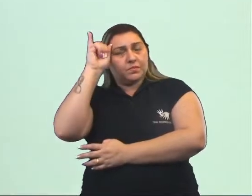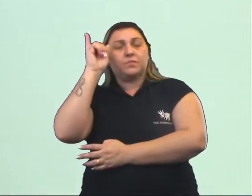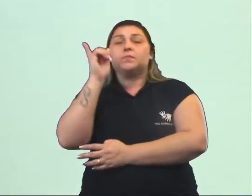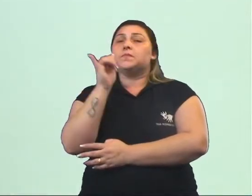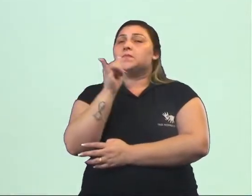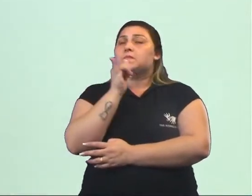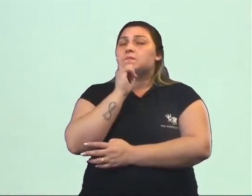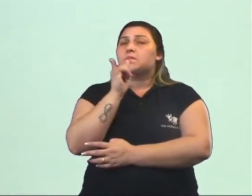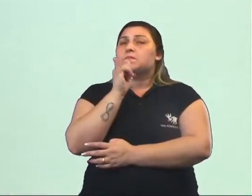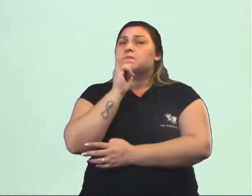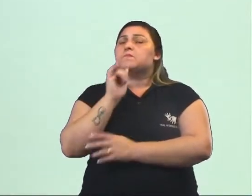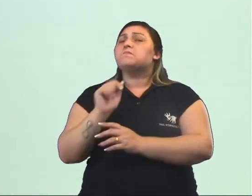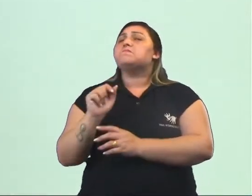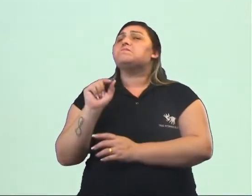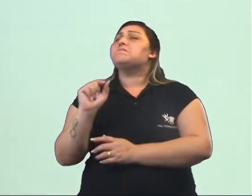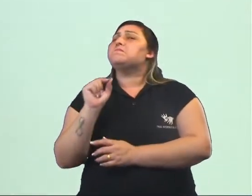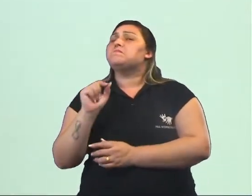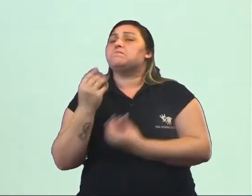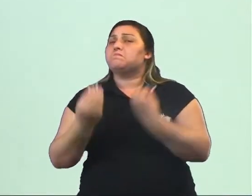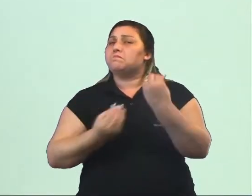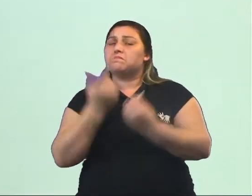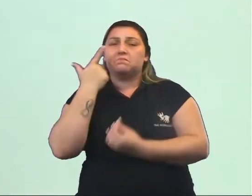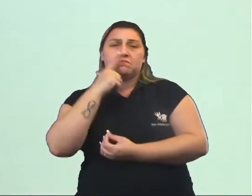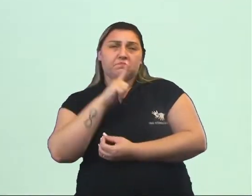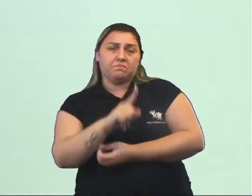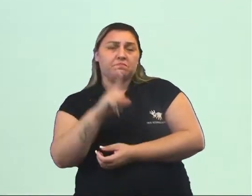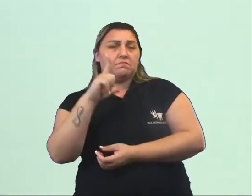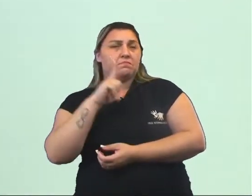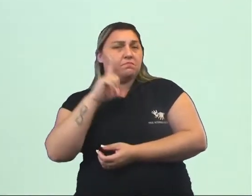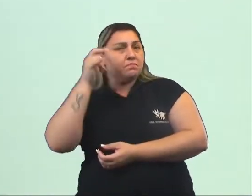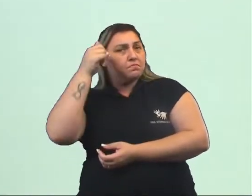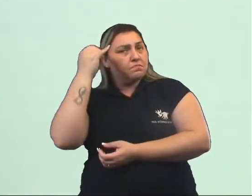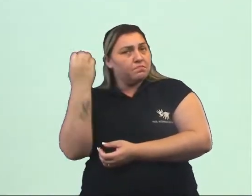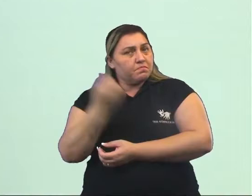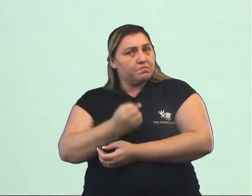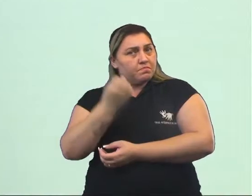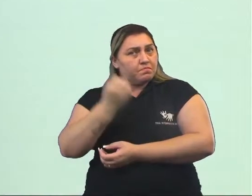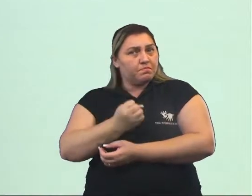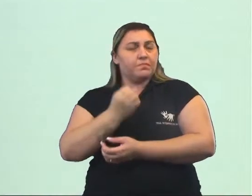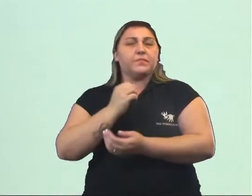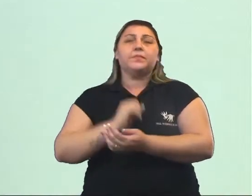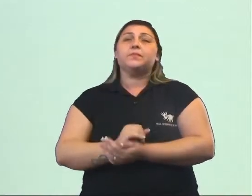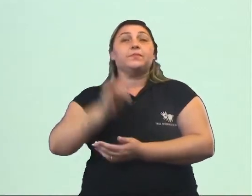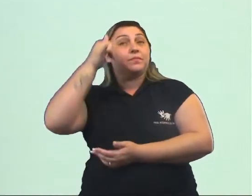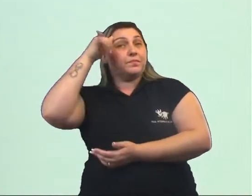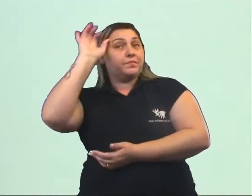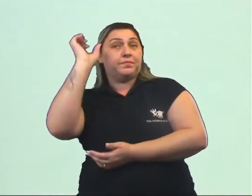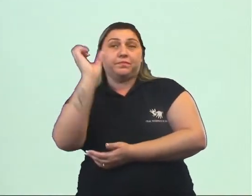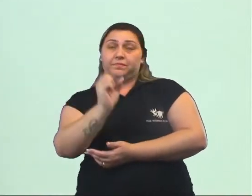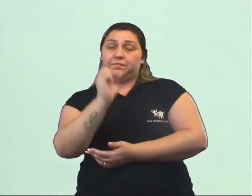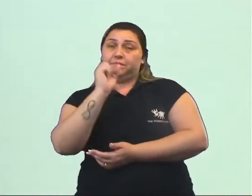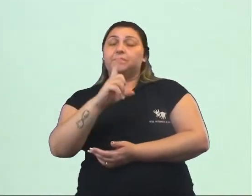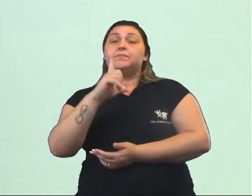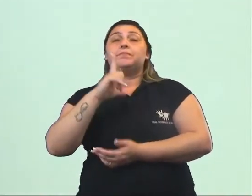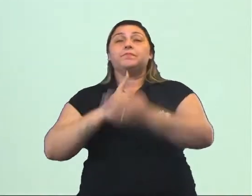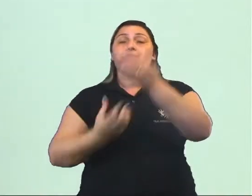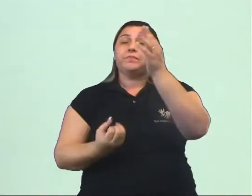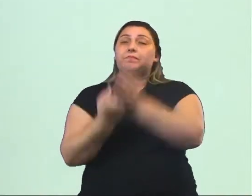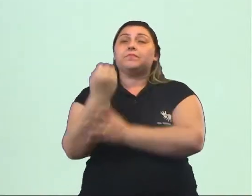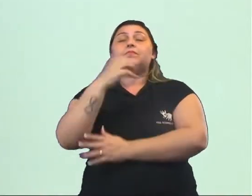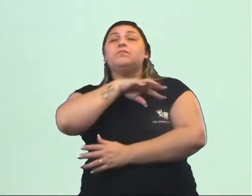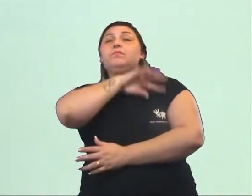O leite é proveniente de quê? Como que nós conseguimos ter o leite? Ele vem a partir da vaca, e a vaca tem